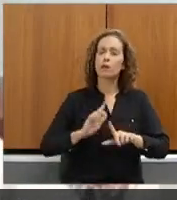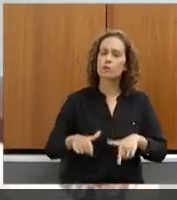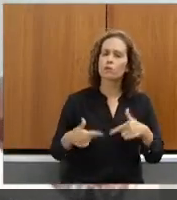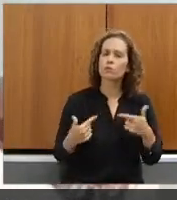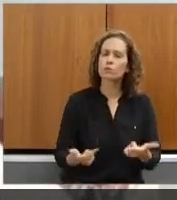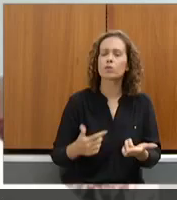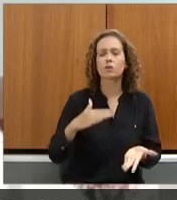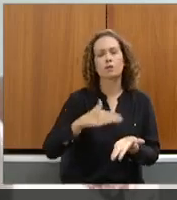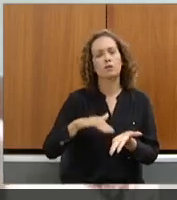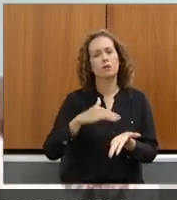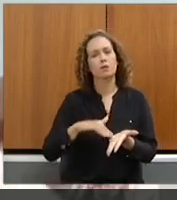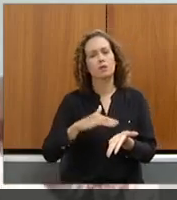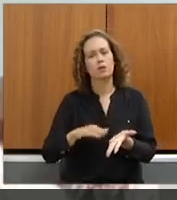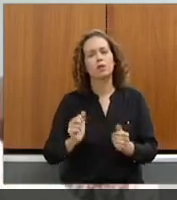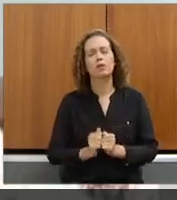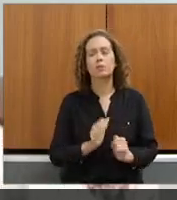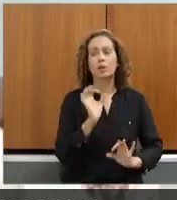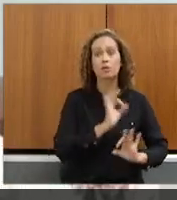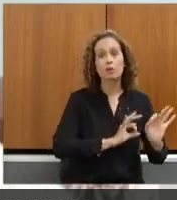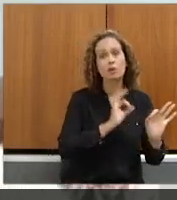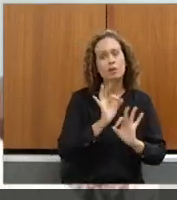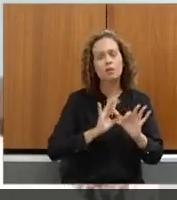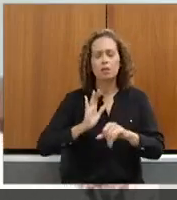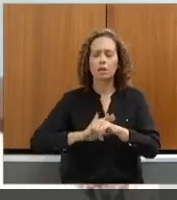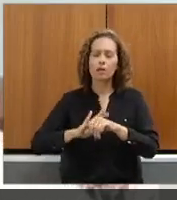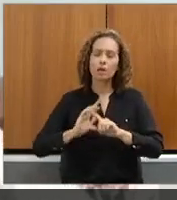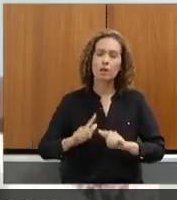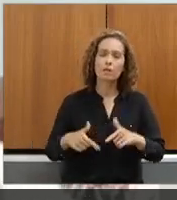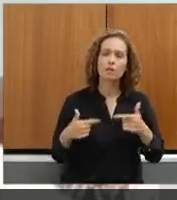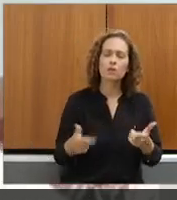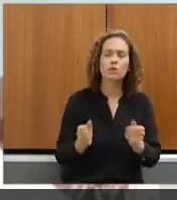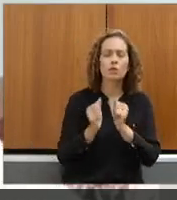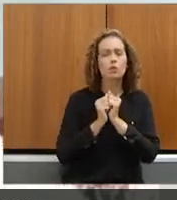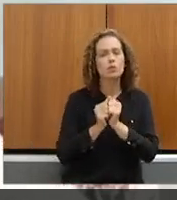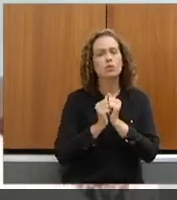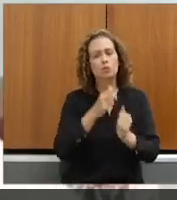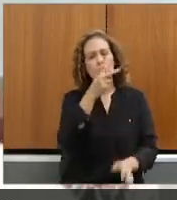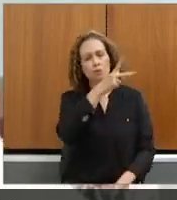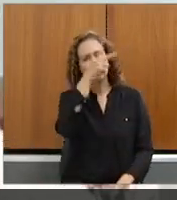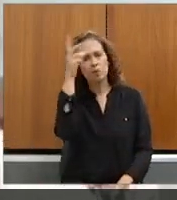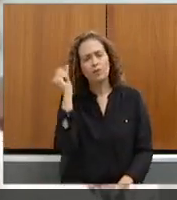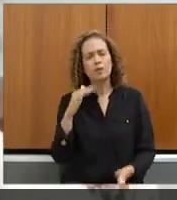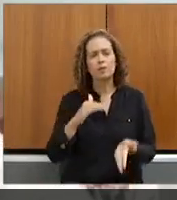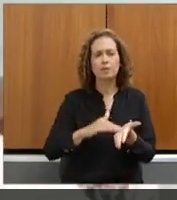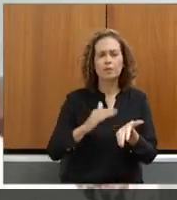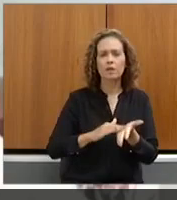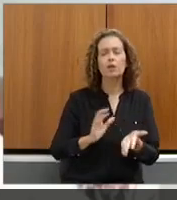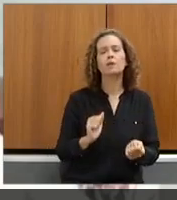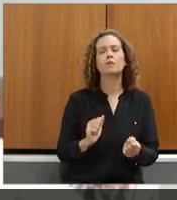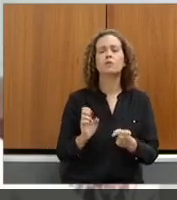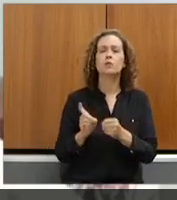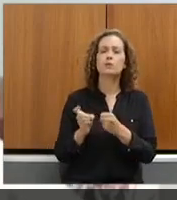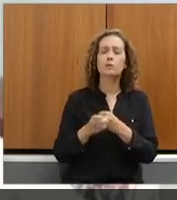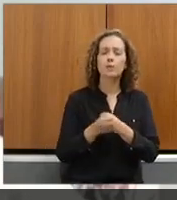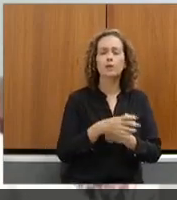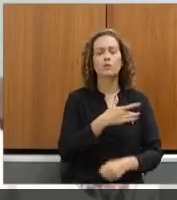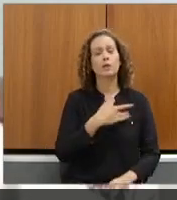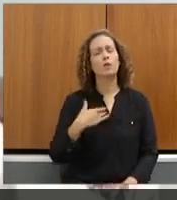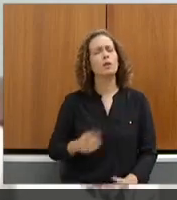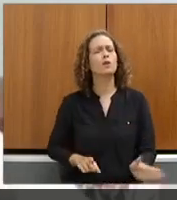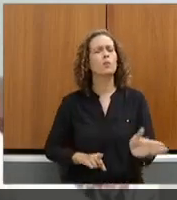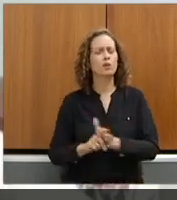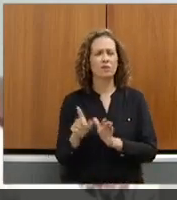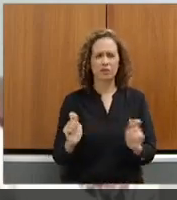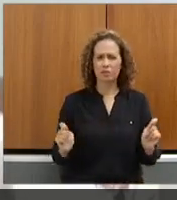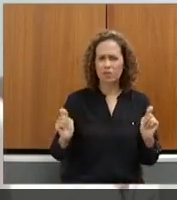da secretaria para coordenar as ações junto com os prefeitos com secretários municipais de saúde então eu pergunto